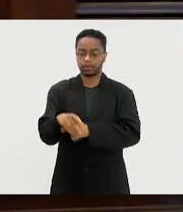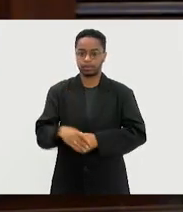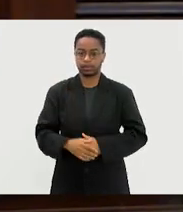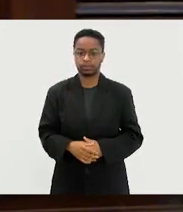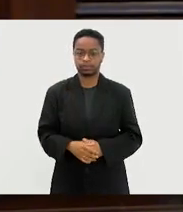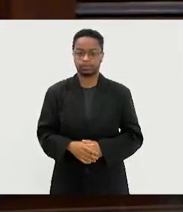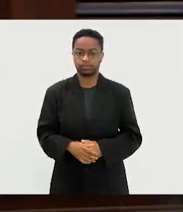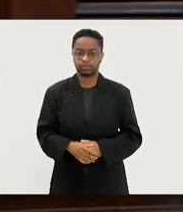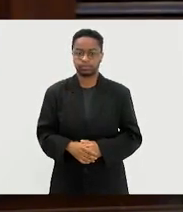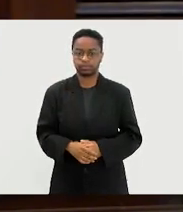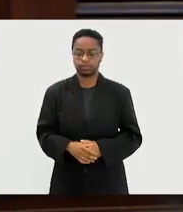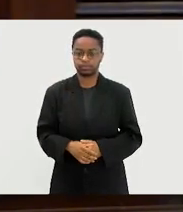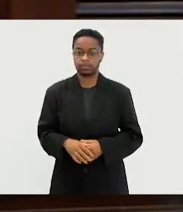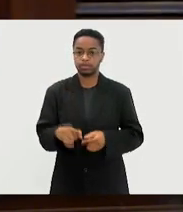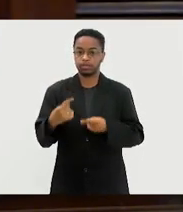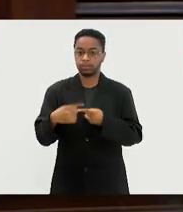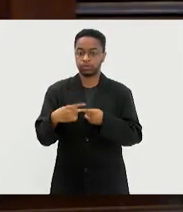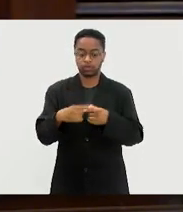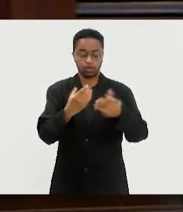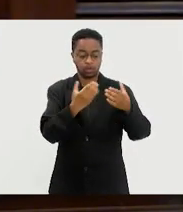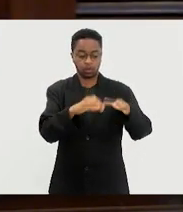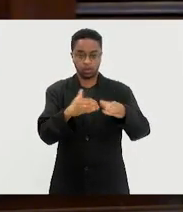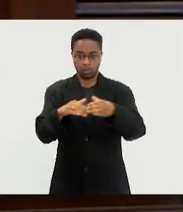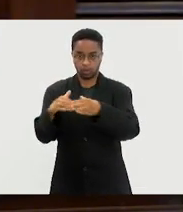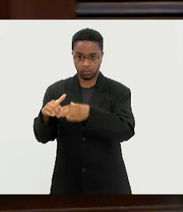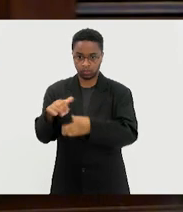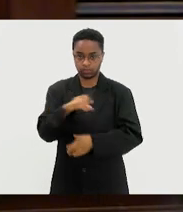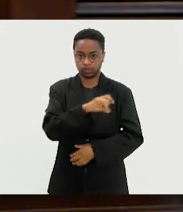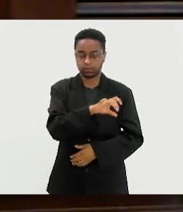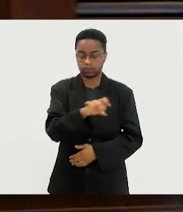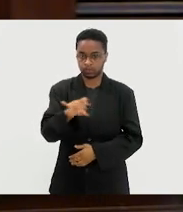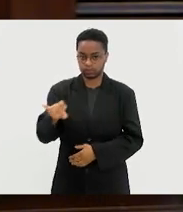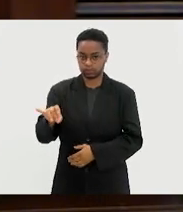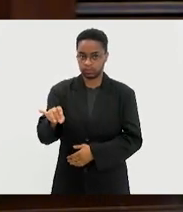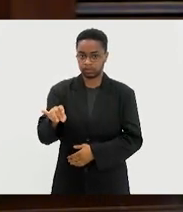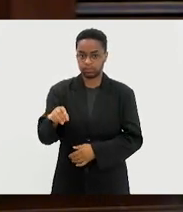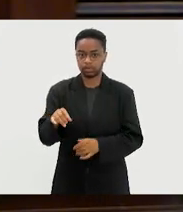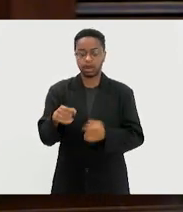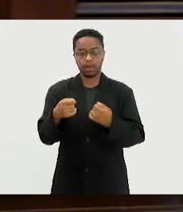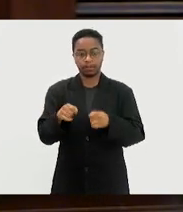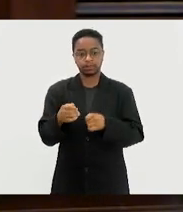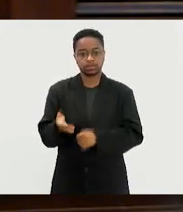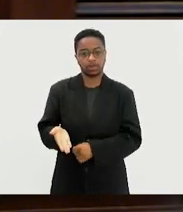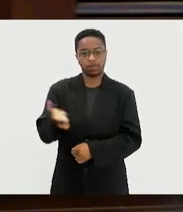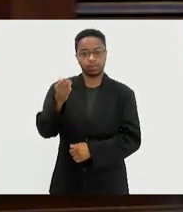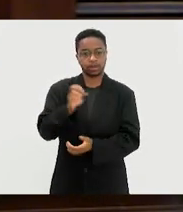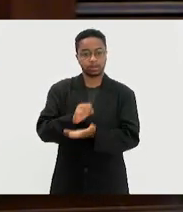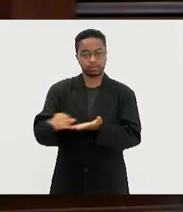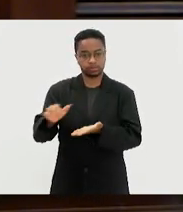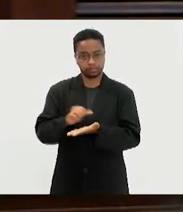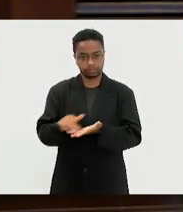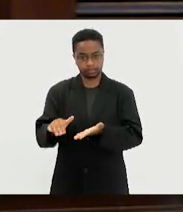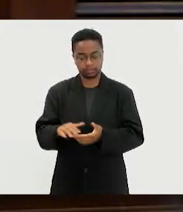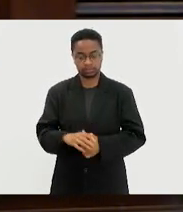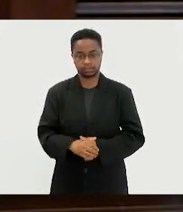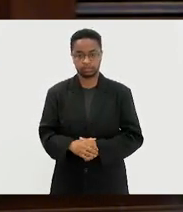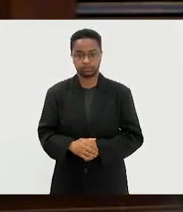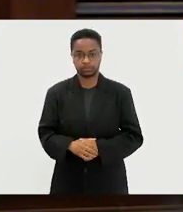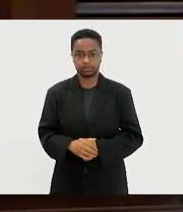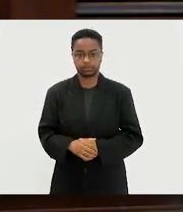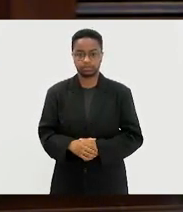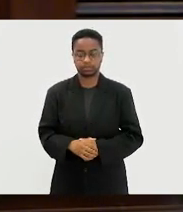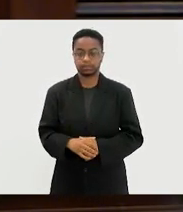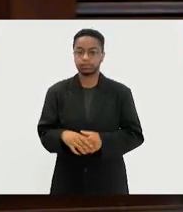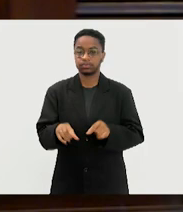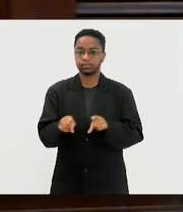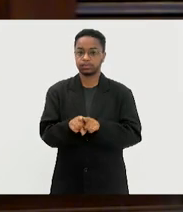Cada concurso público implica em aumento de despesa. E para enfrentar esses